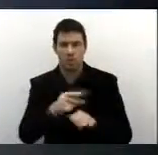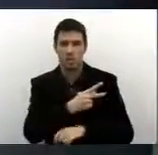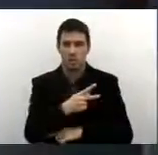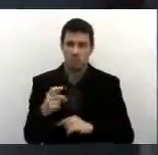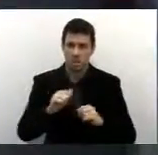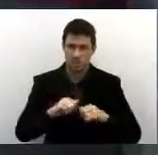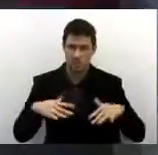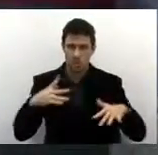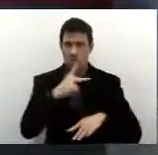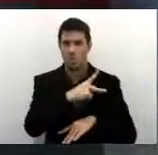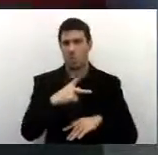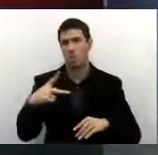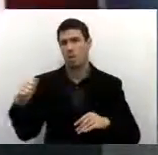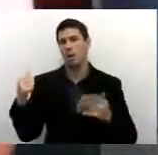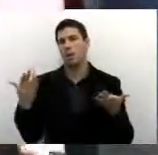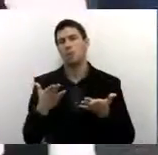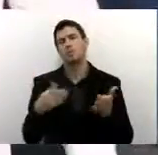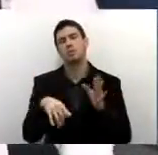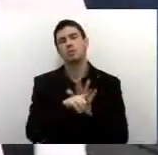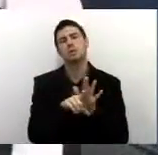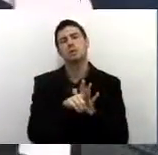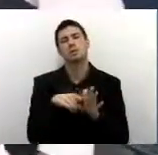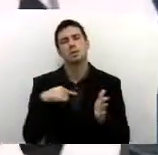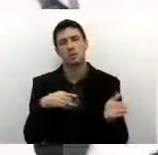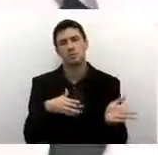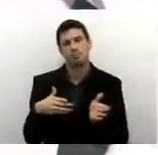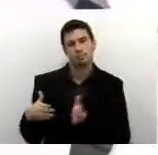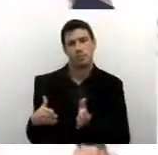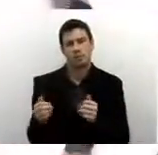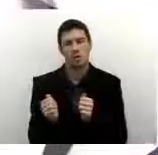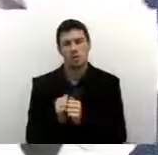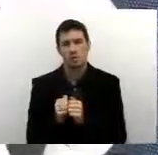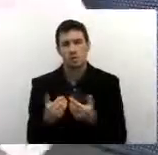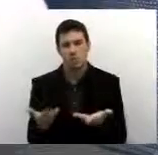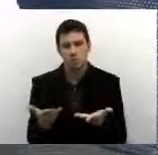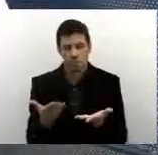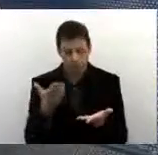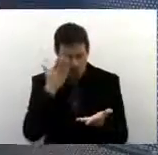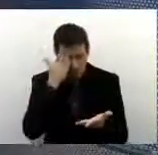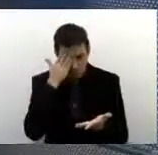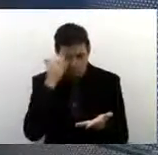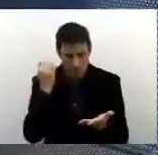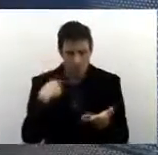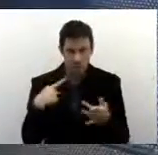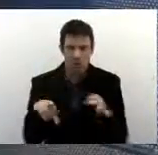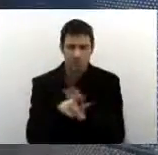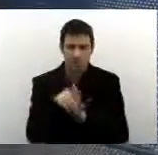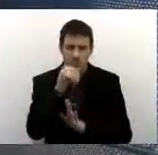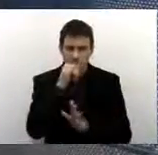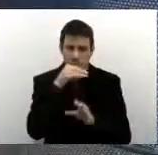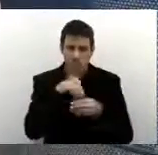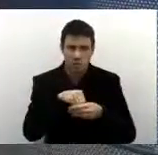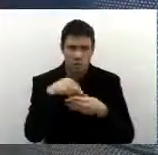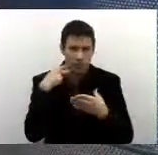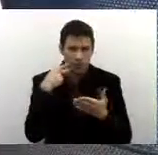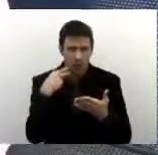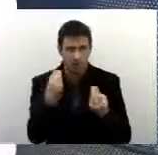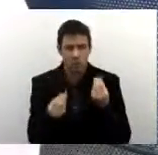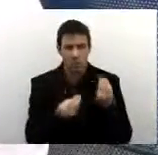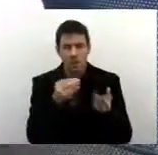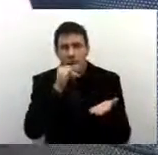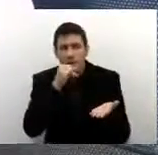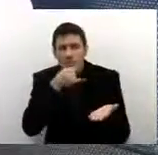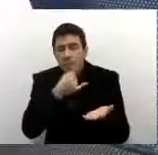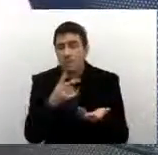e também na Lei Orçamentária Anual. Já chegou aqui do meu lado o vereador Eduardo Barreto. É, em que pese a diferença de altura aqui, viu, vereador? Infelizmente